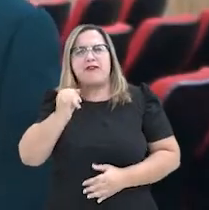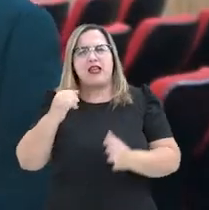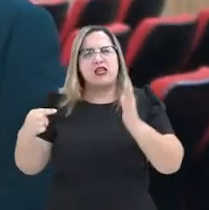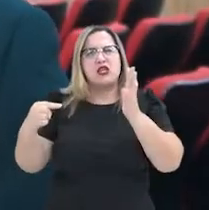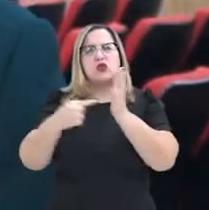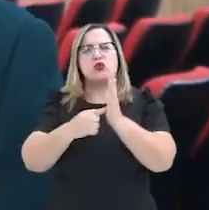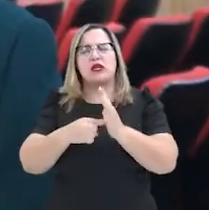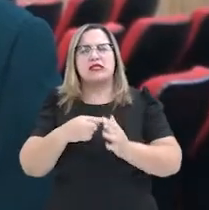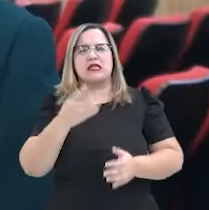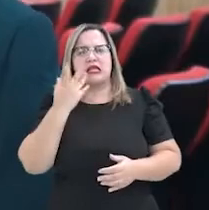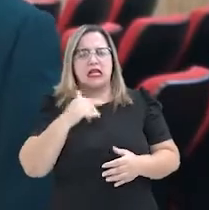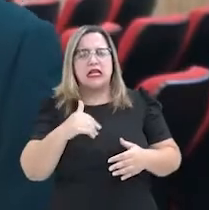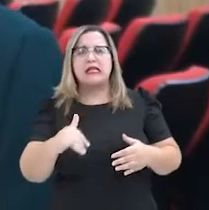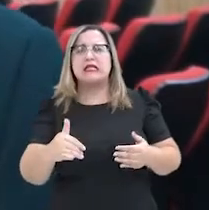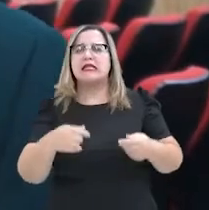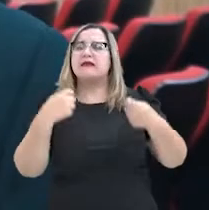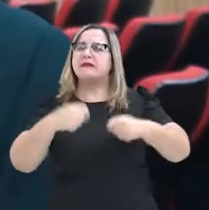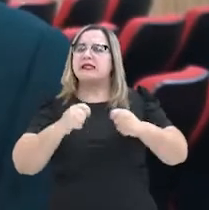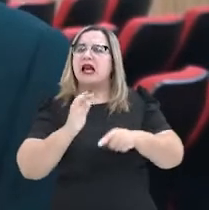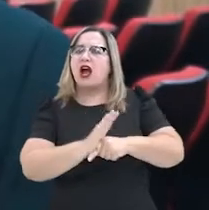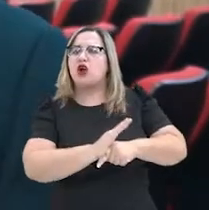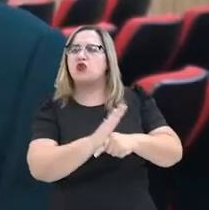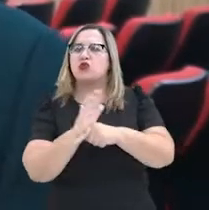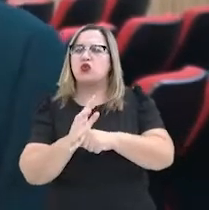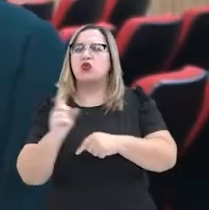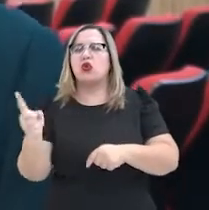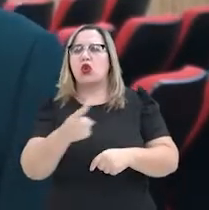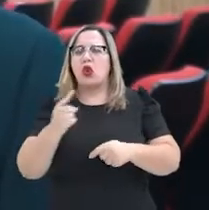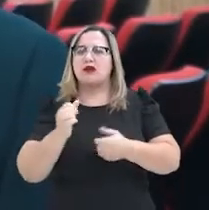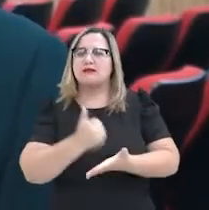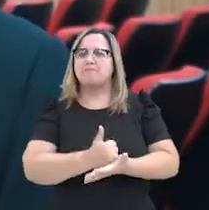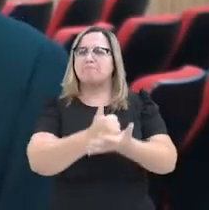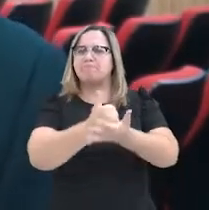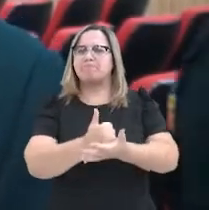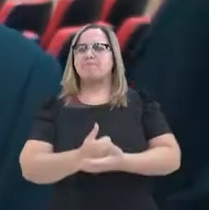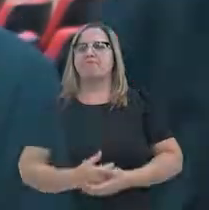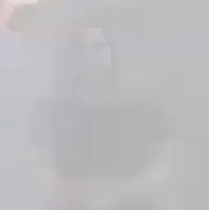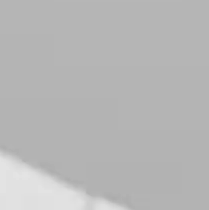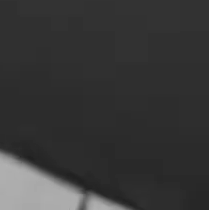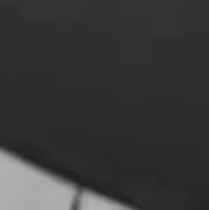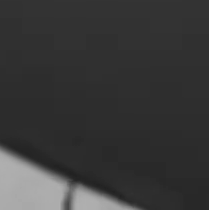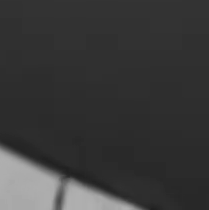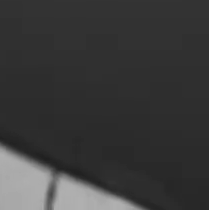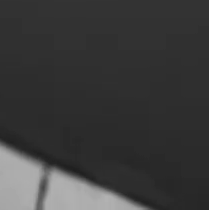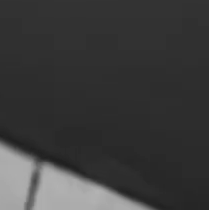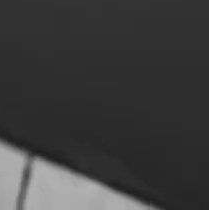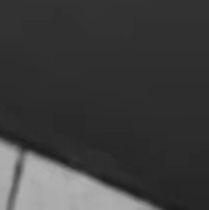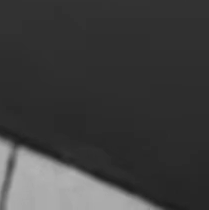Judiciário. Essas crianças precisam ter as suas vidas poupadas e para isso todos nós temos que atuar.